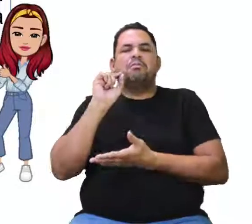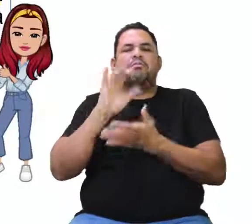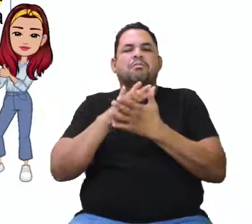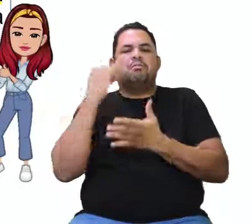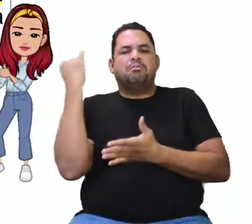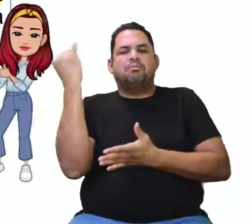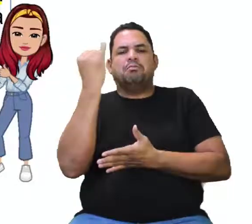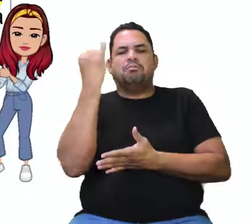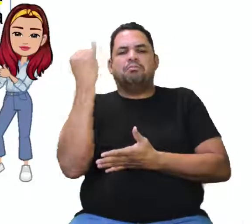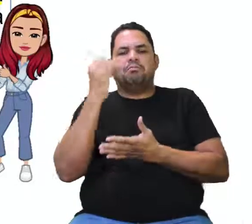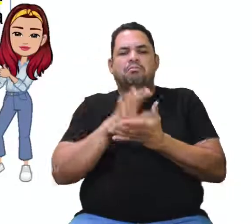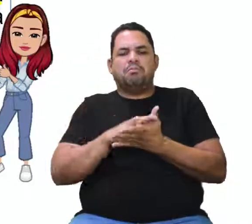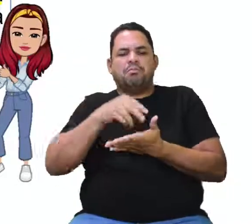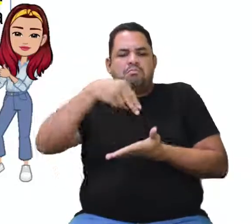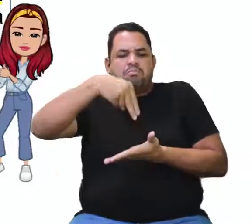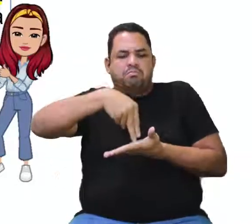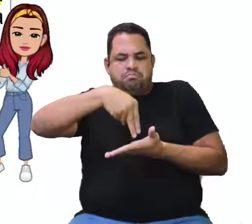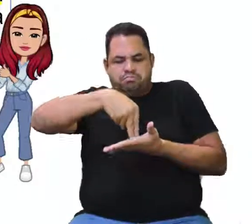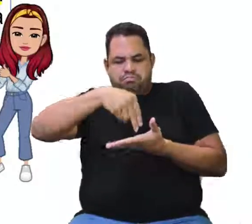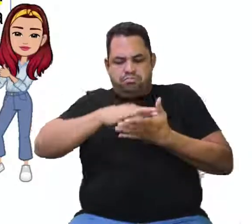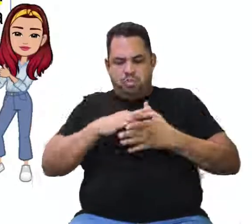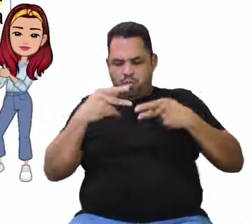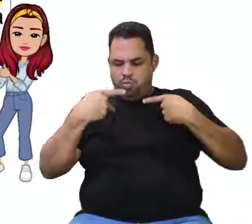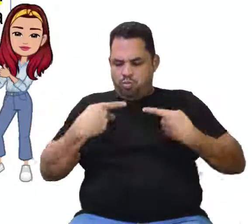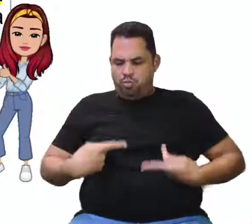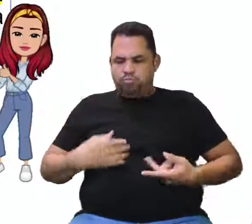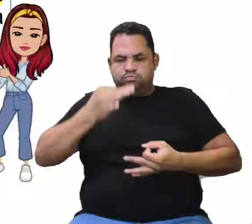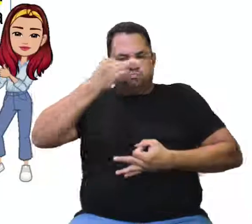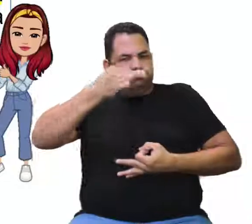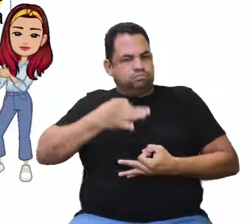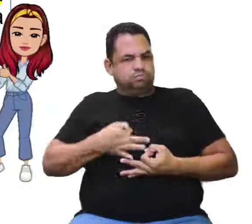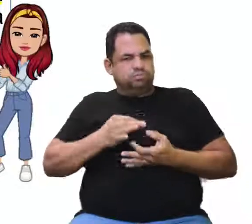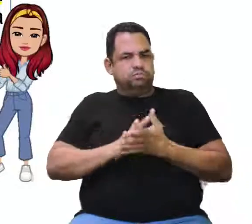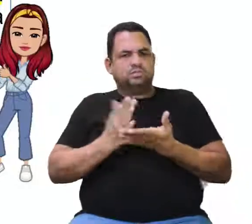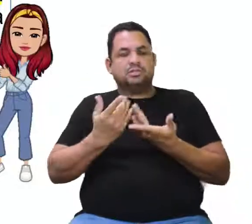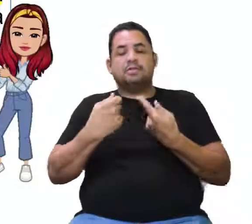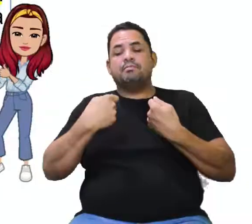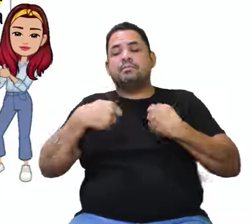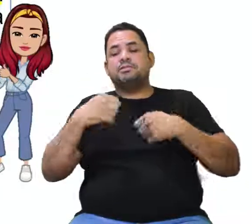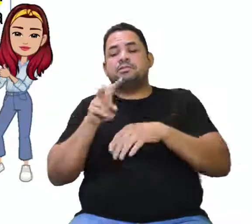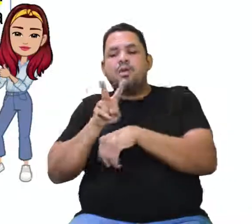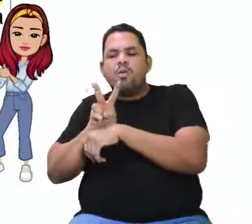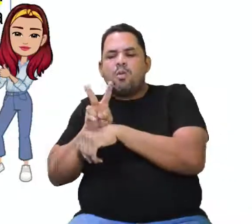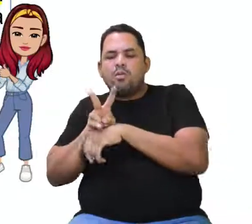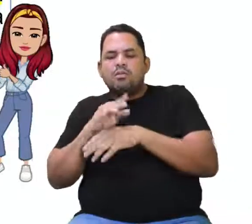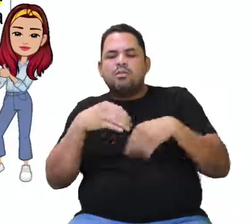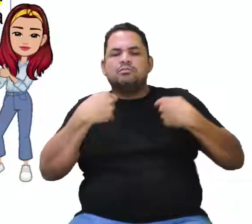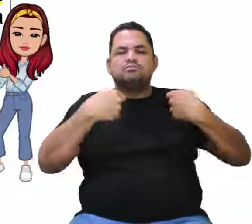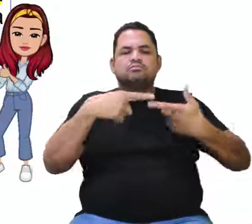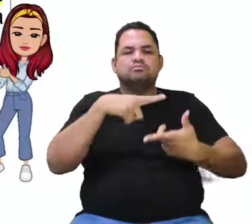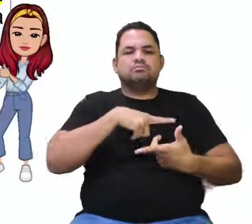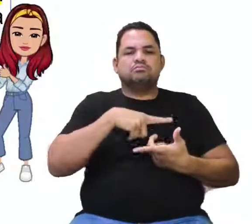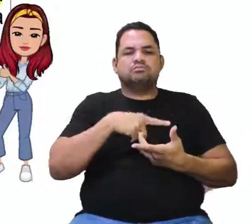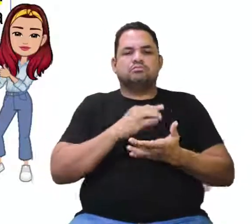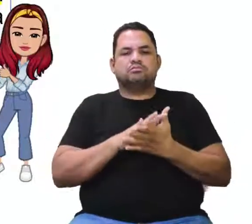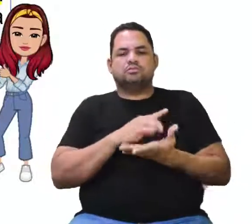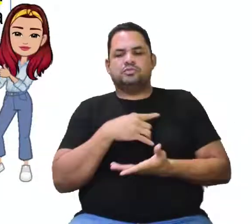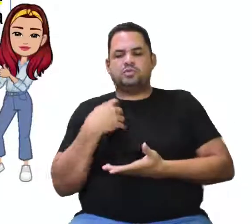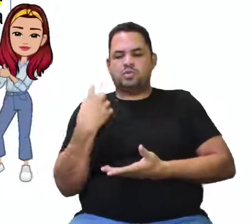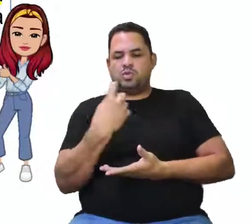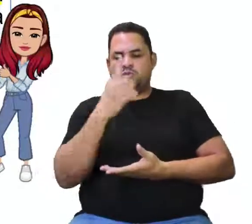A importância da postura corporal adequada e os cuidados, né, que nós devemos ter no